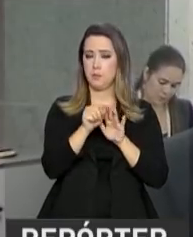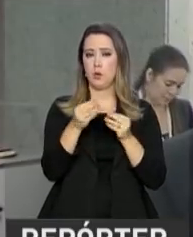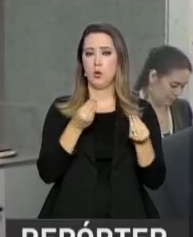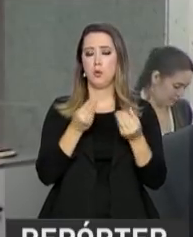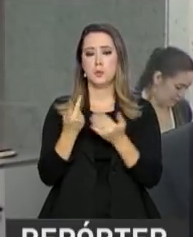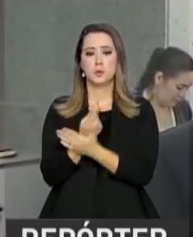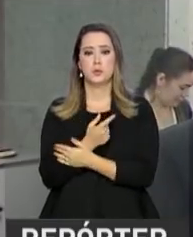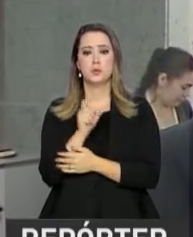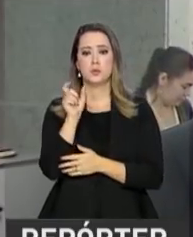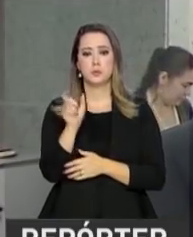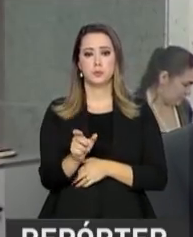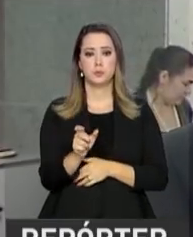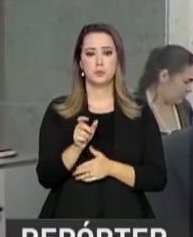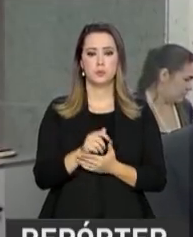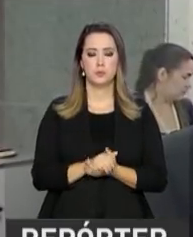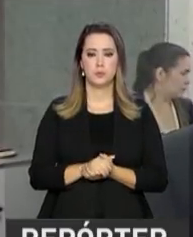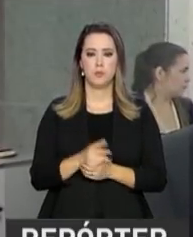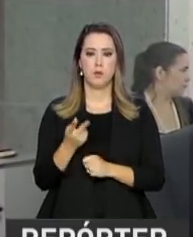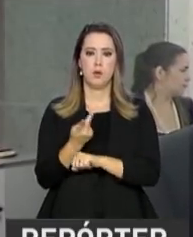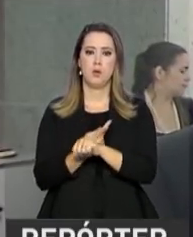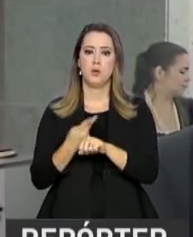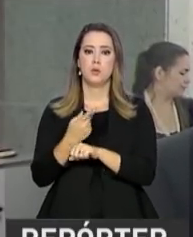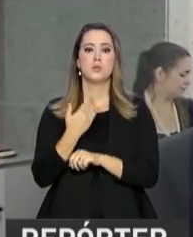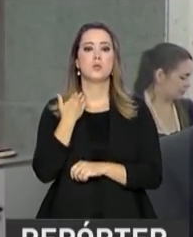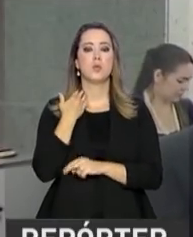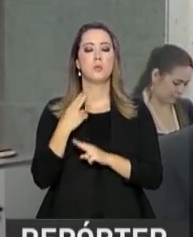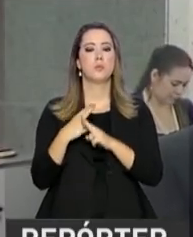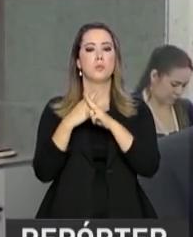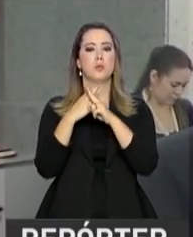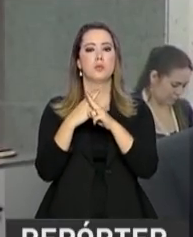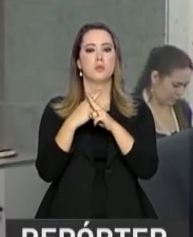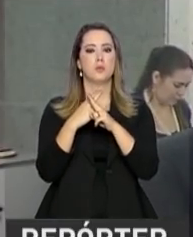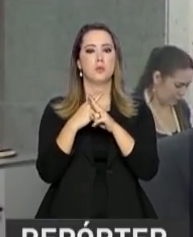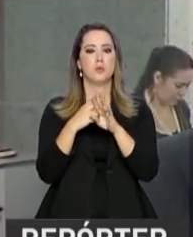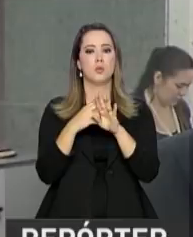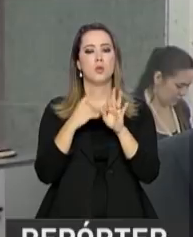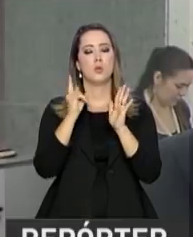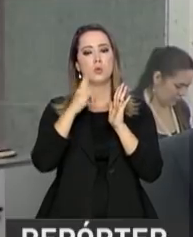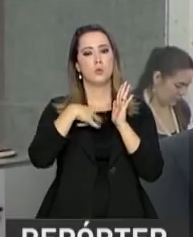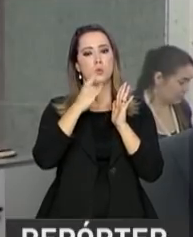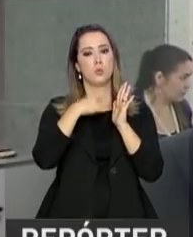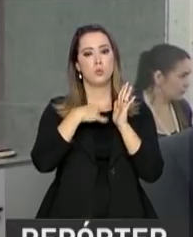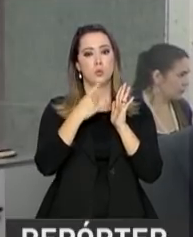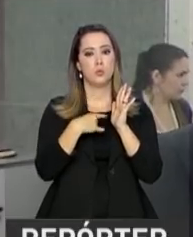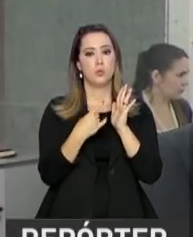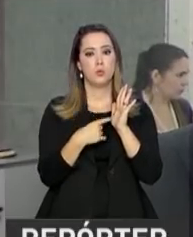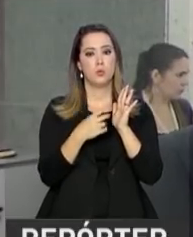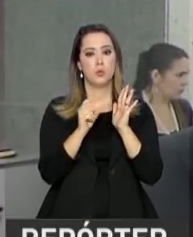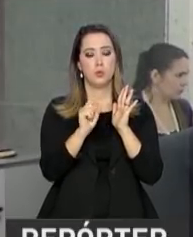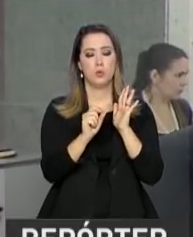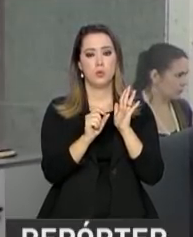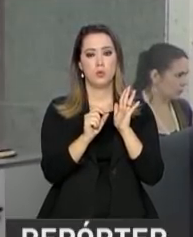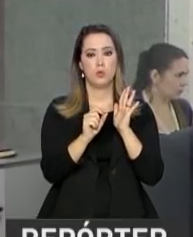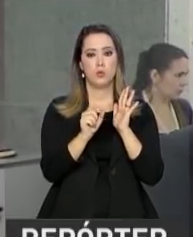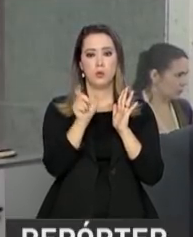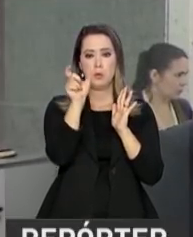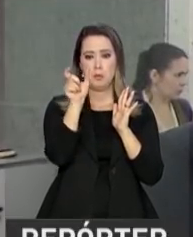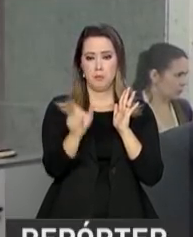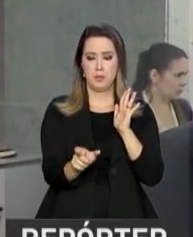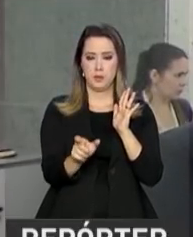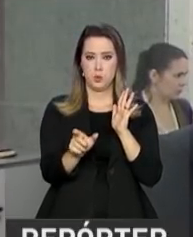então procurar uma agência da caixa com a documentação que identifique o